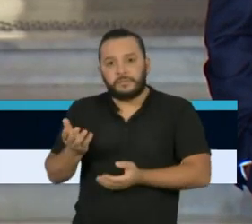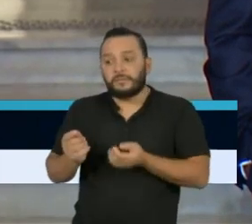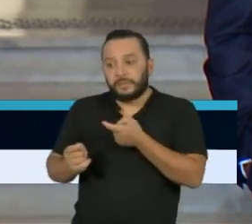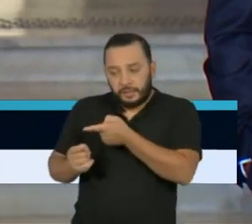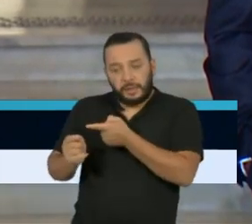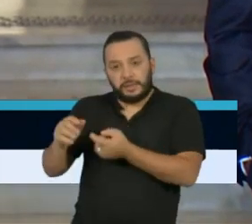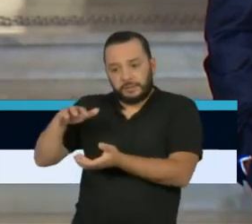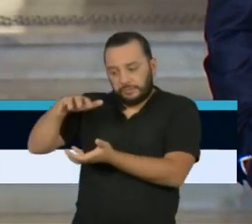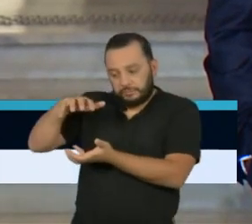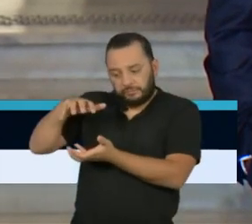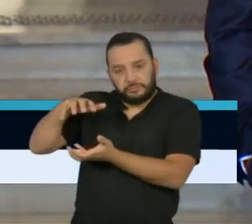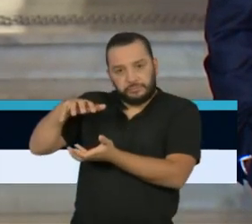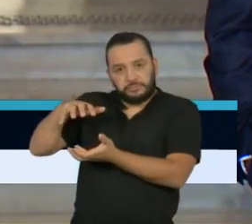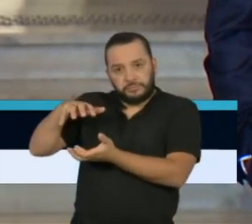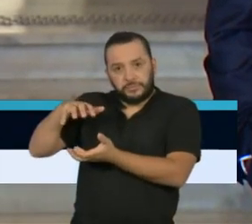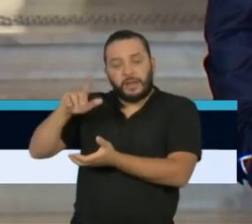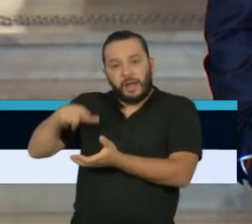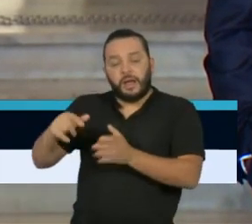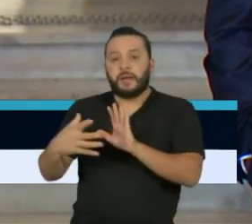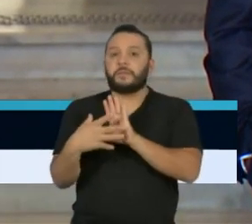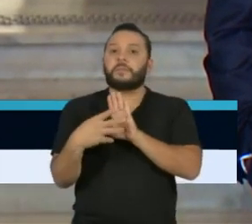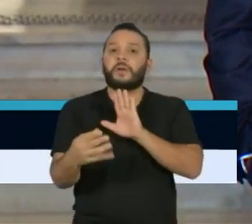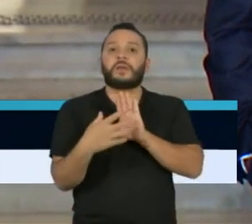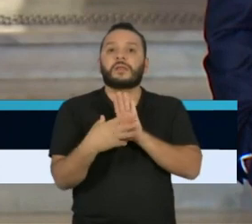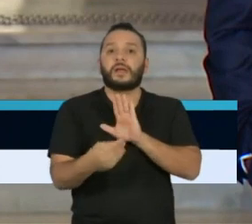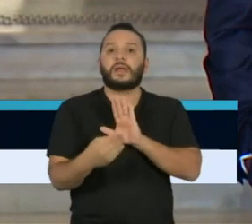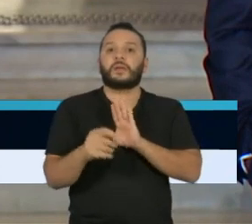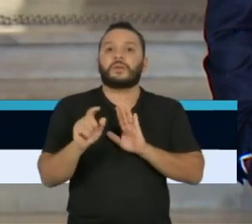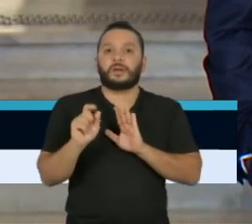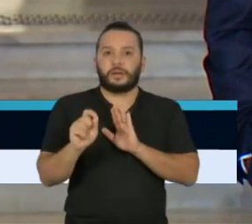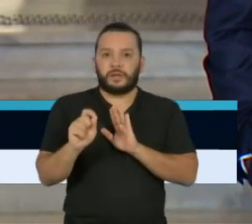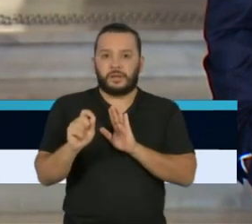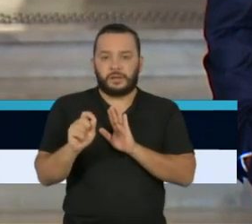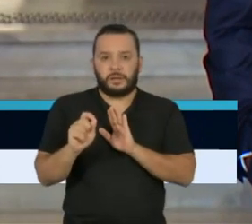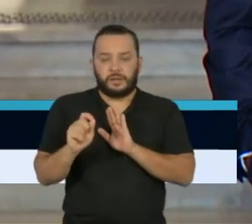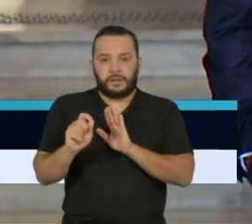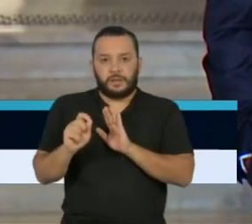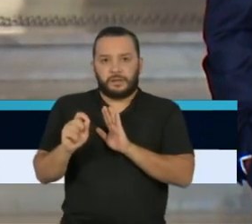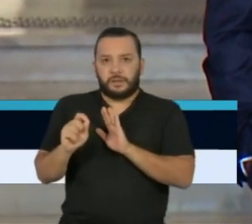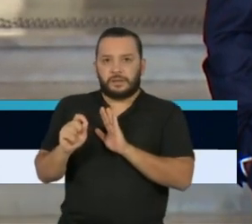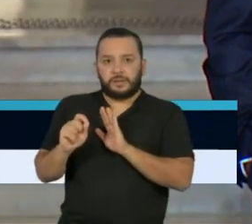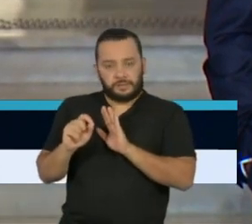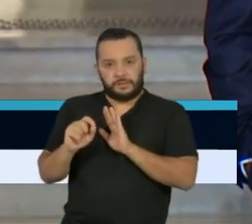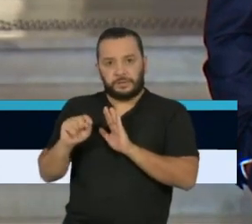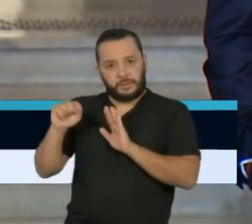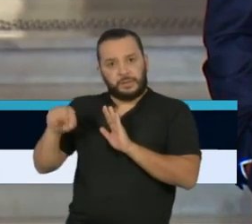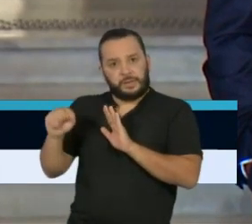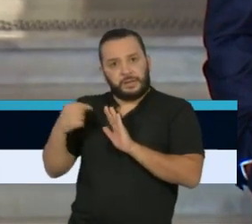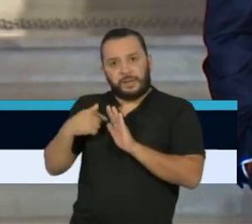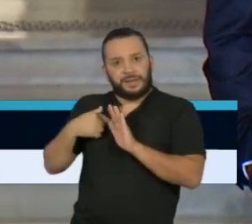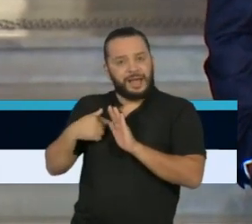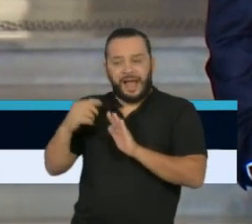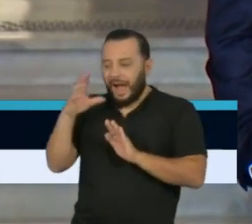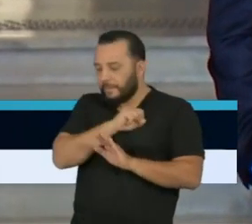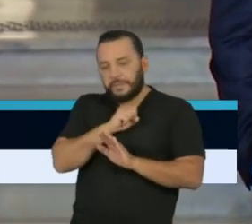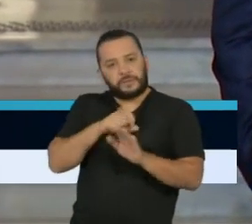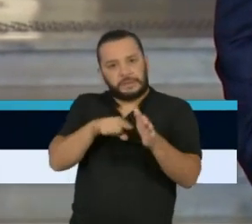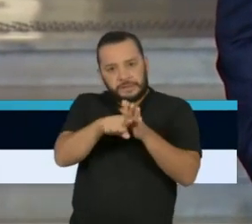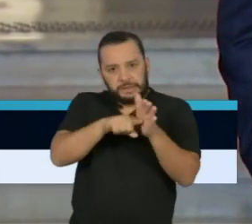são de um modelo, vamos chamar assim, de preparo automático para a realização dos